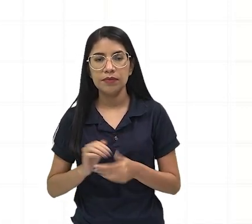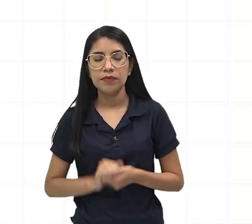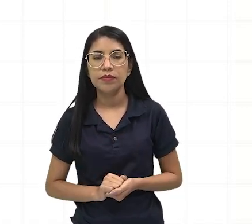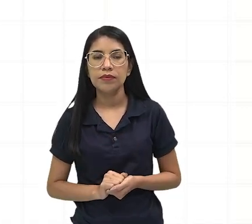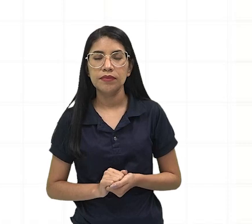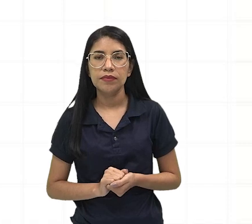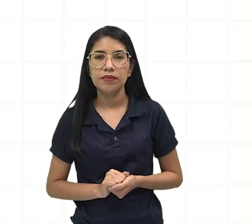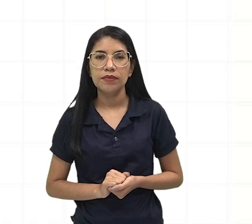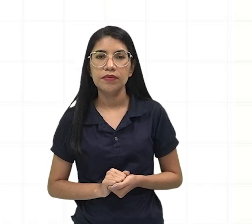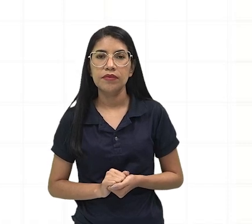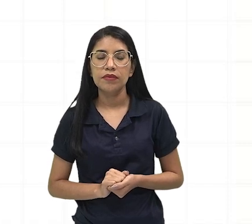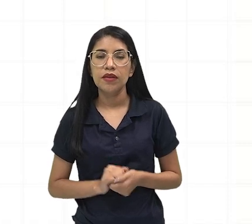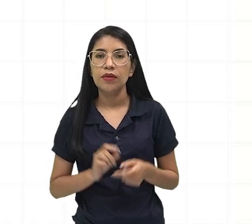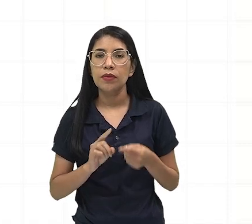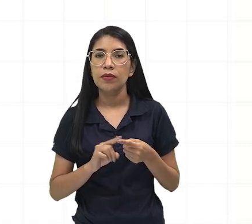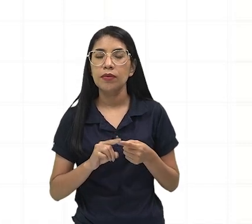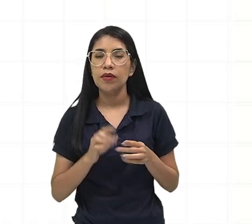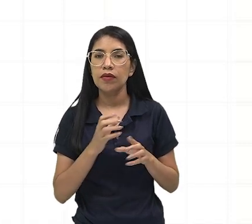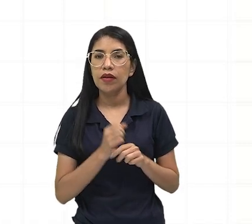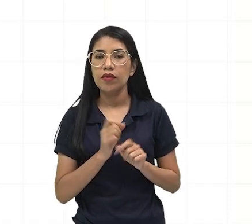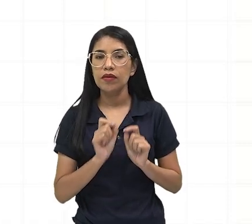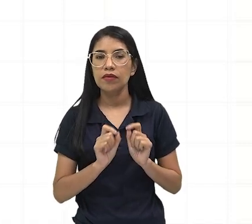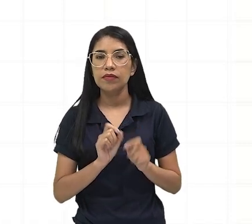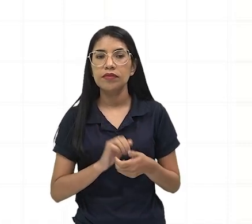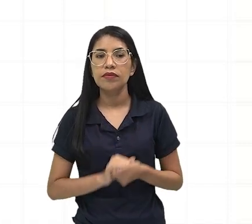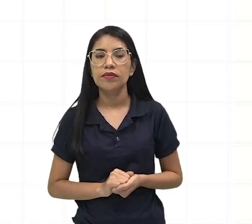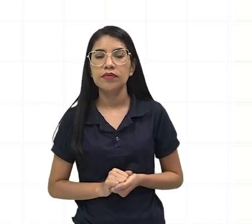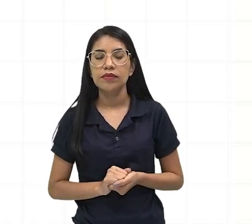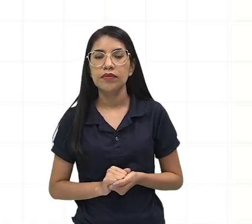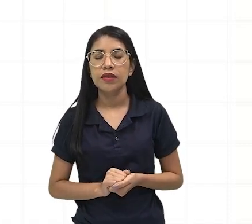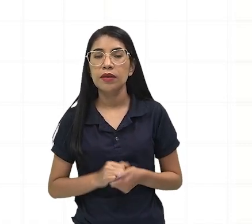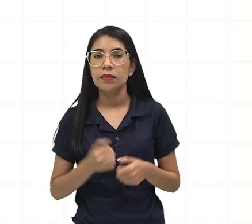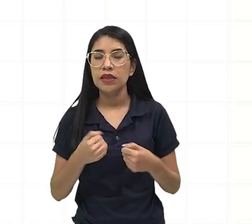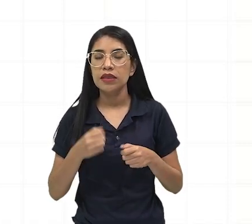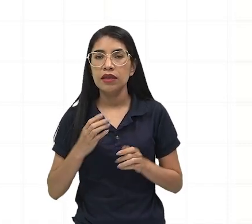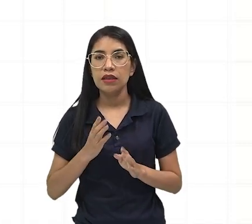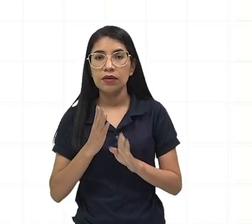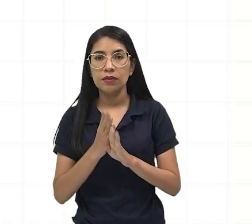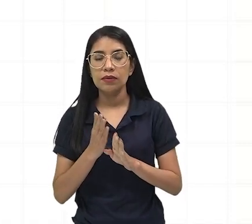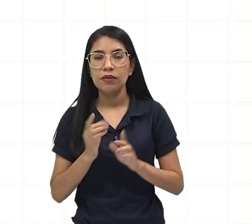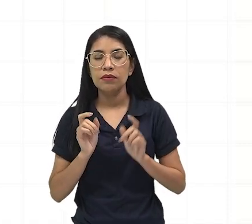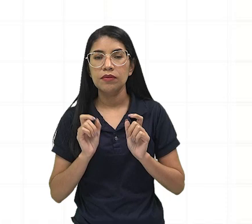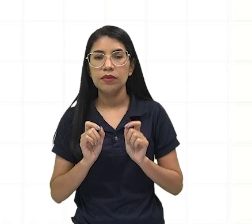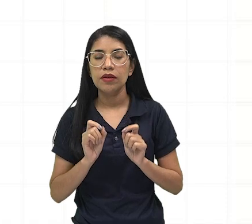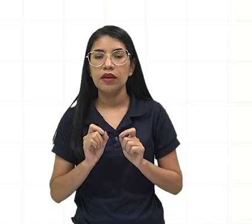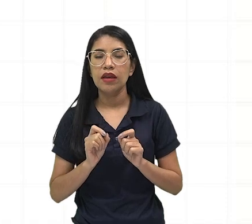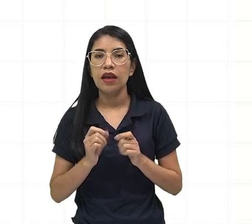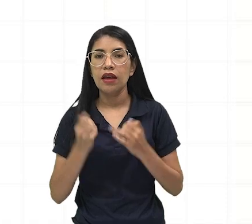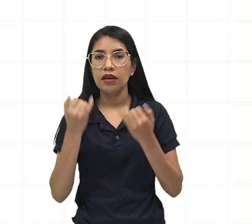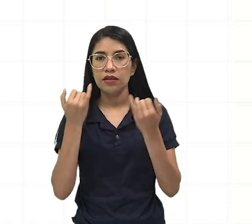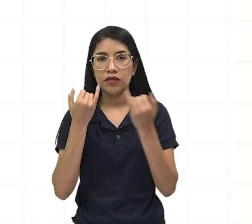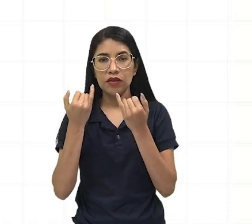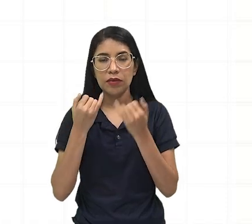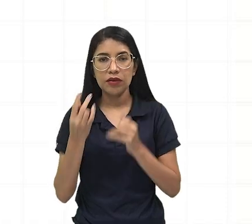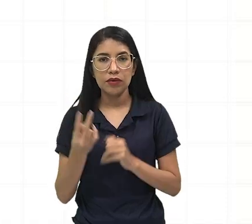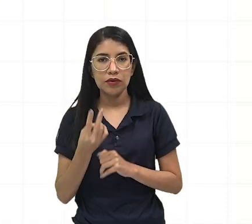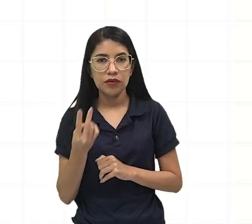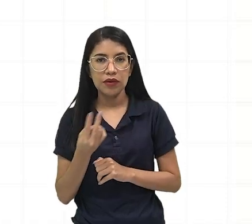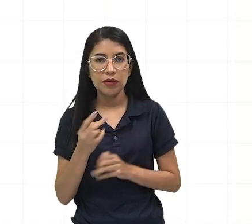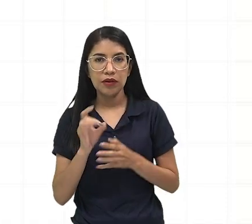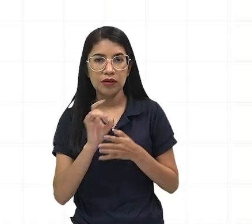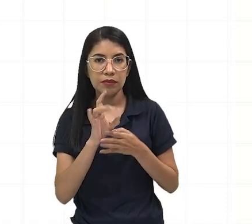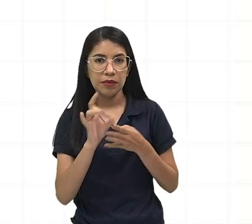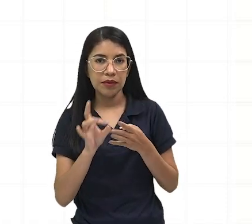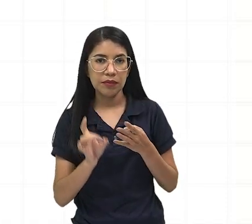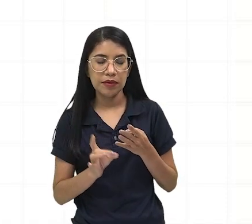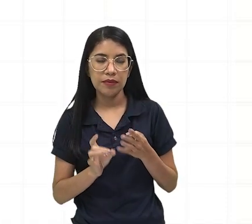passo a passo. No primeiro passo, vamos de novo, né? E identificamos os dados, né, que foram